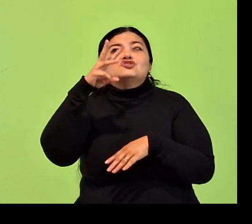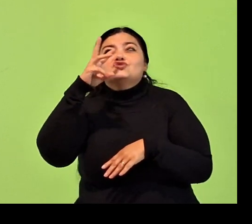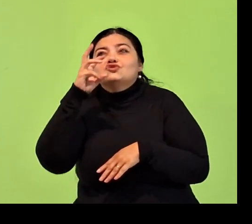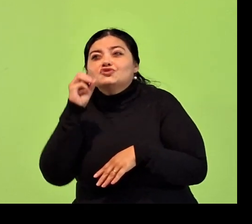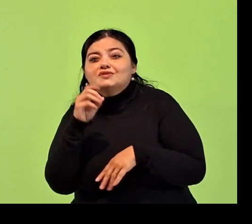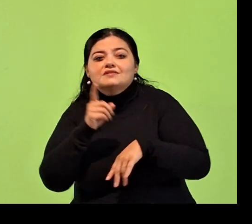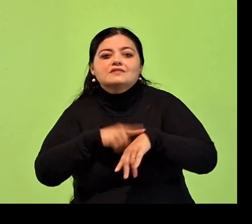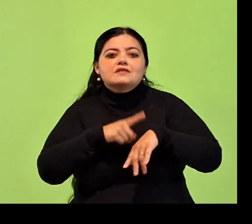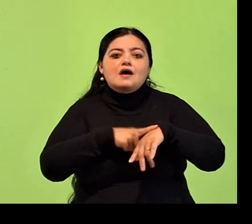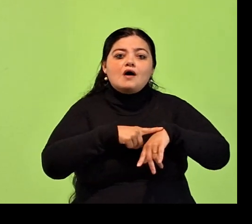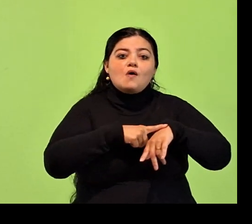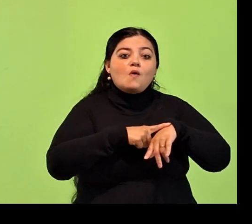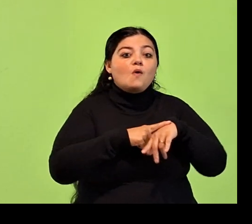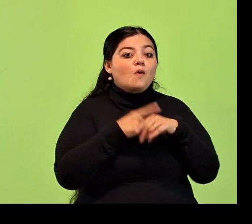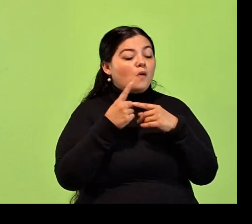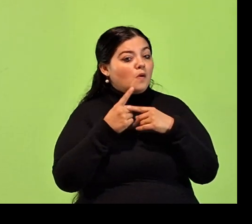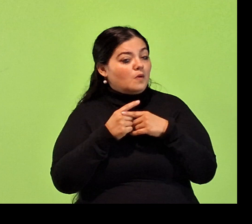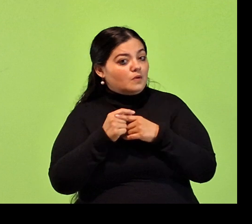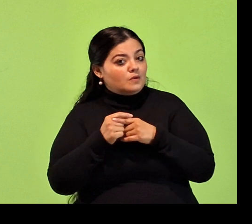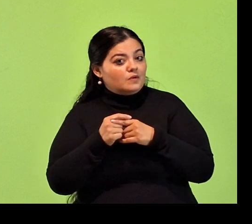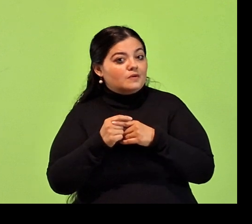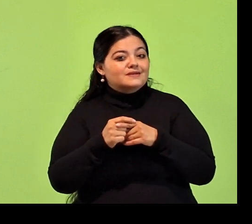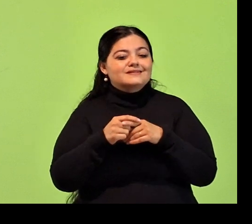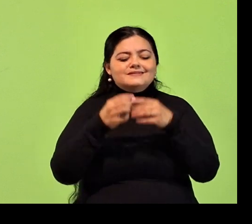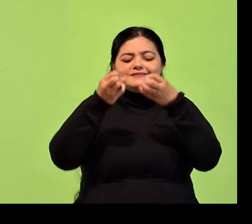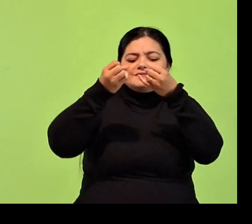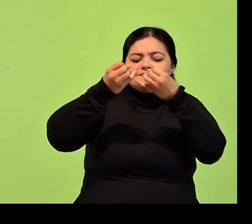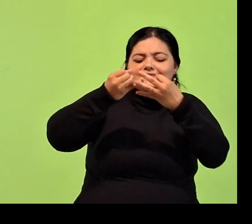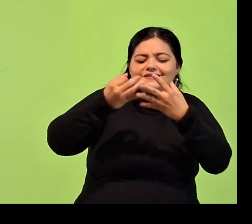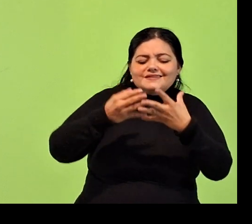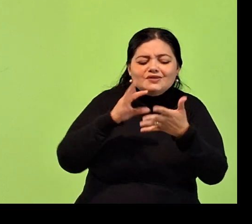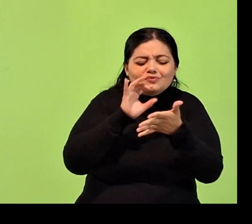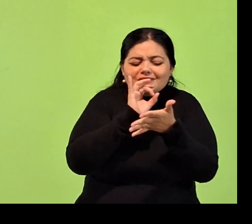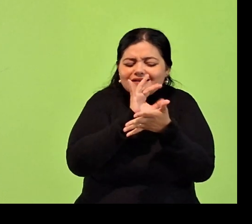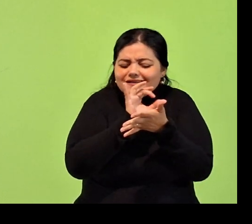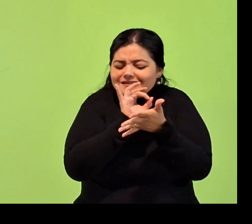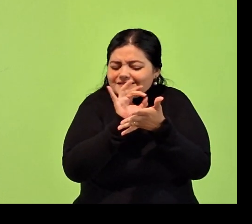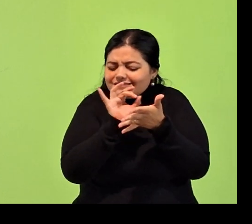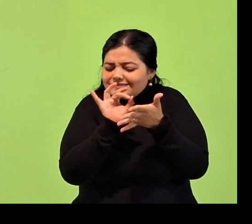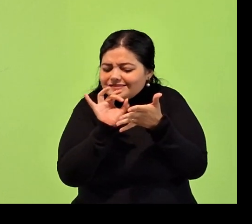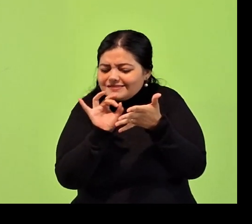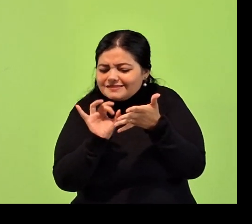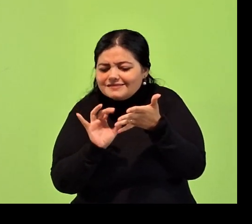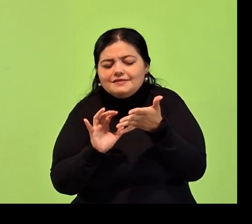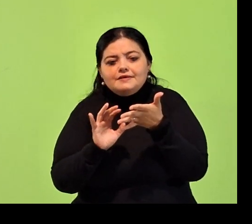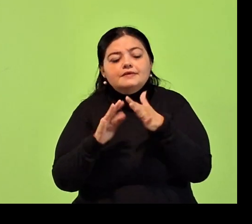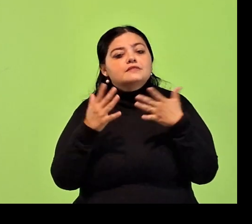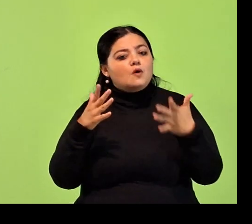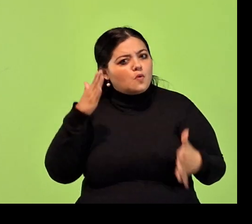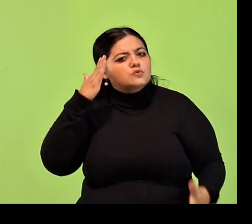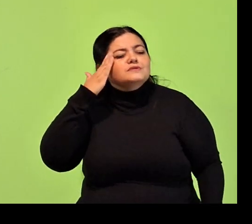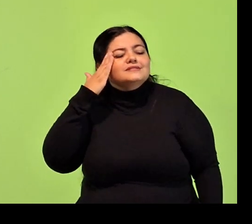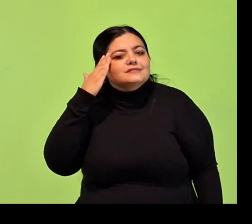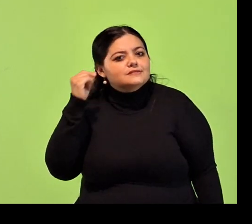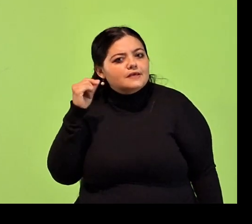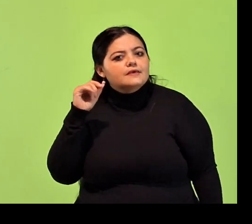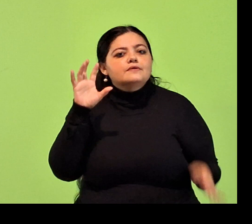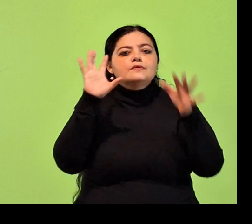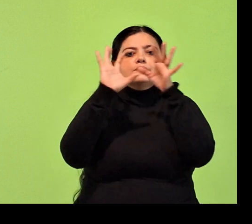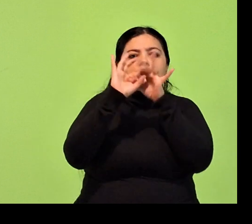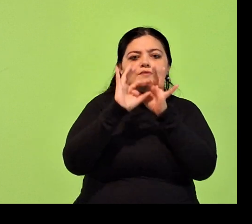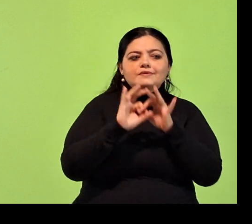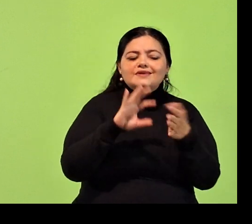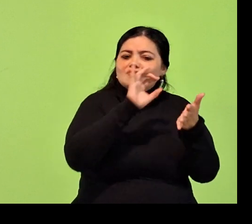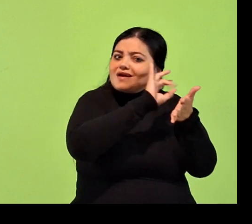o Ivan Mizanzuki fala de cada minúcia desse caso. Então eu sei o contexto de cada uma dessas